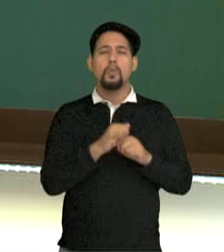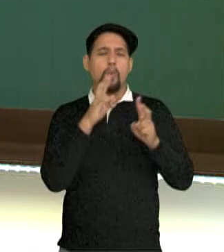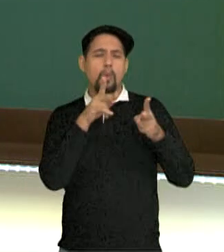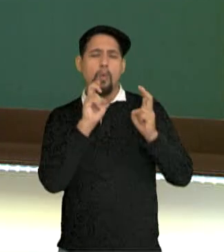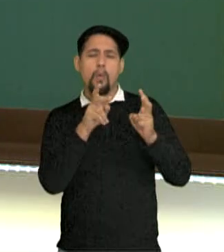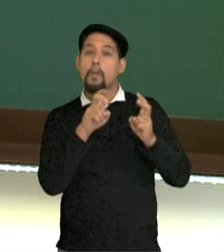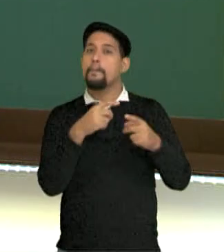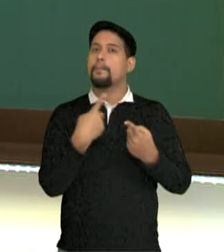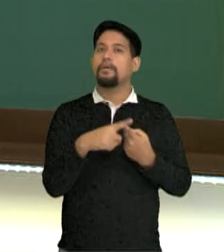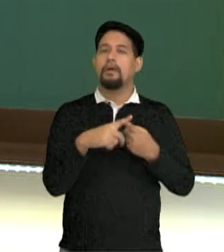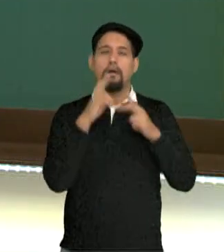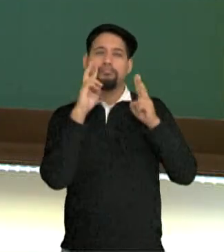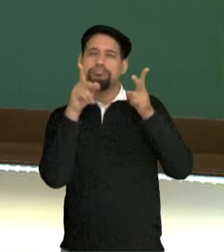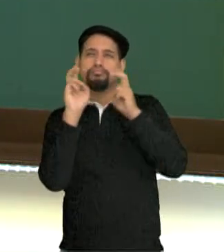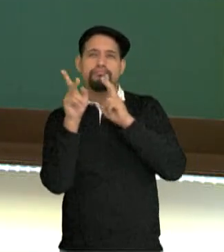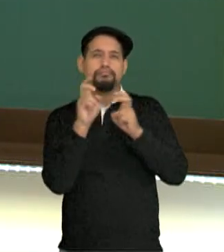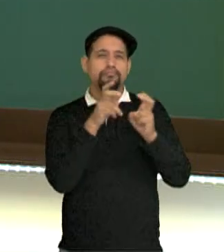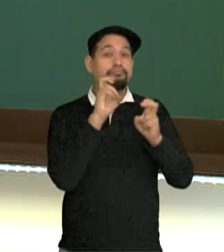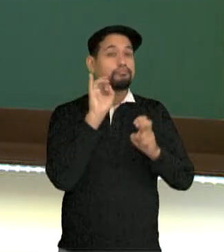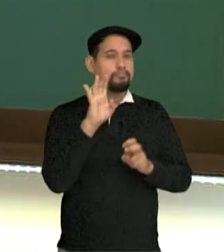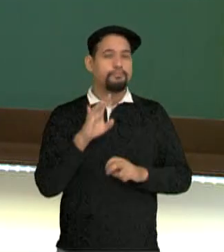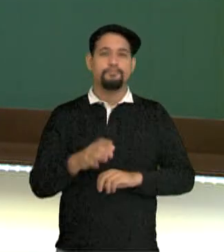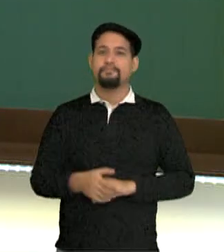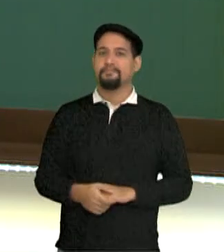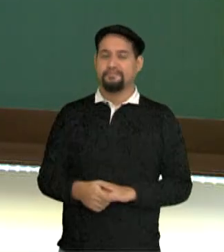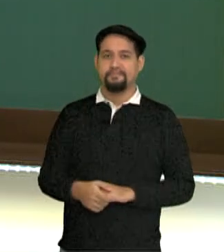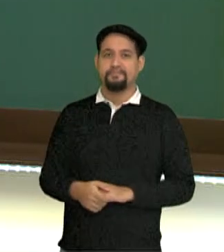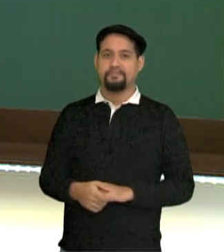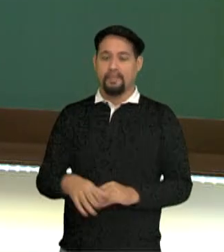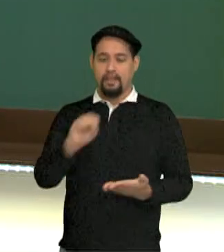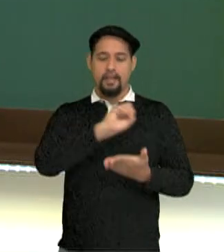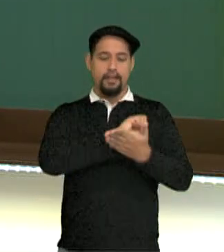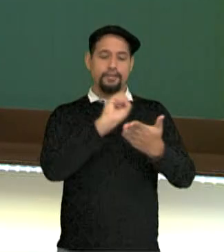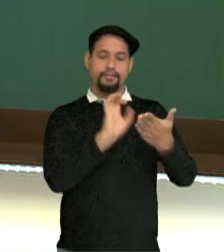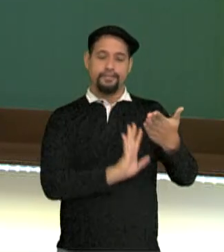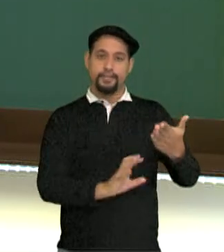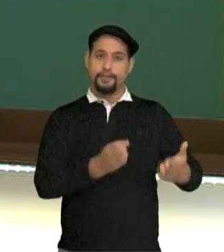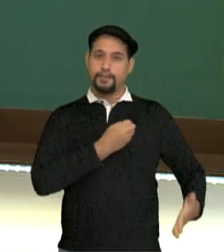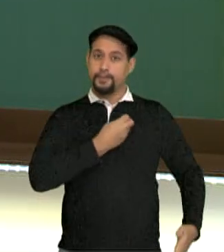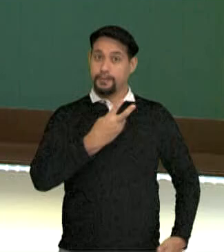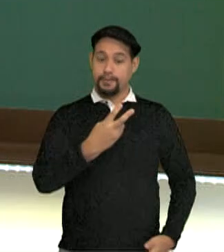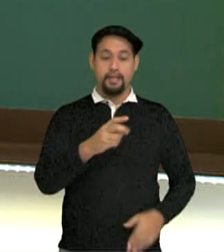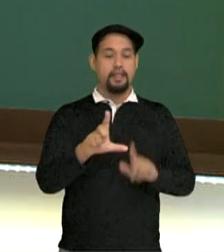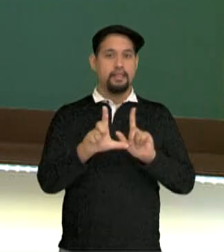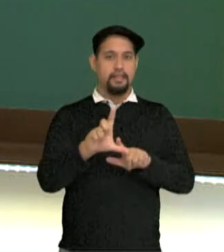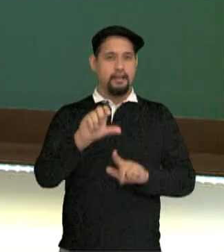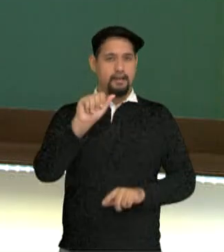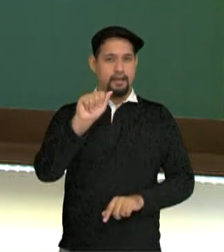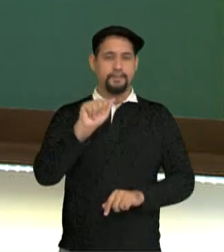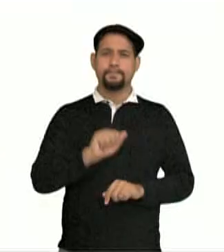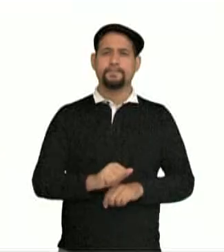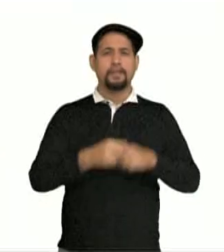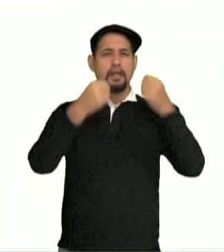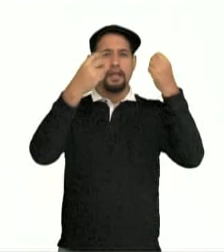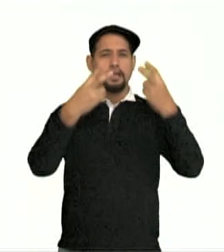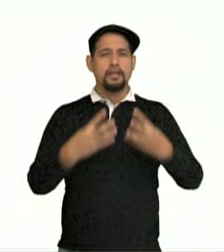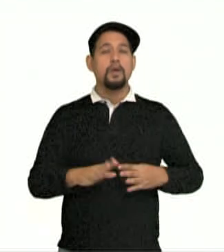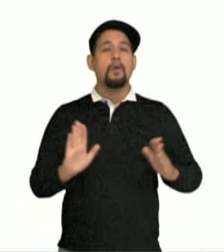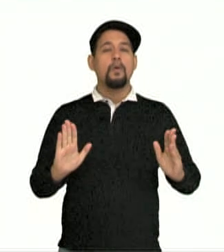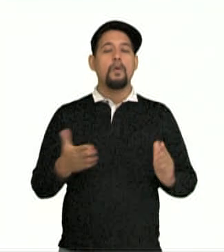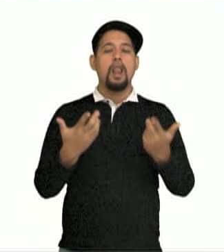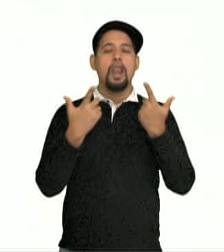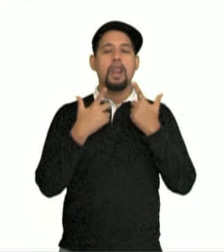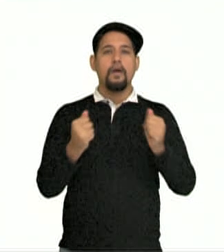observador, ok? A atividade 2, letra A. Explique o tipo de